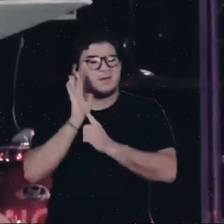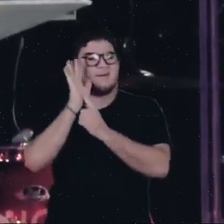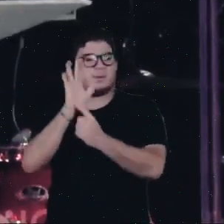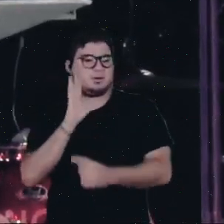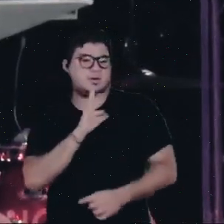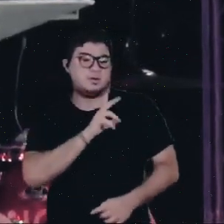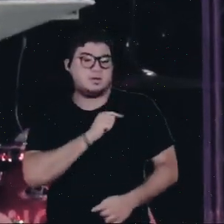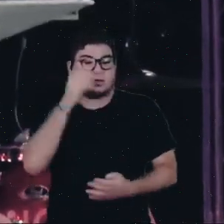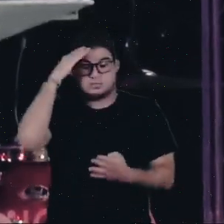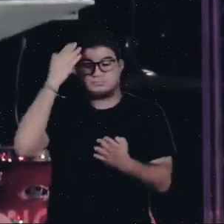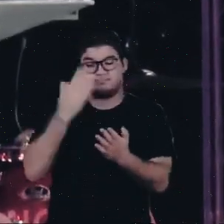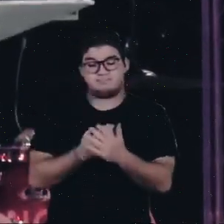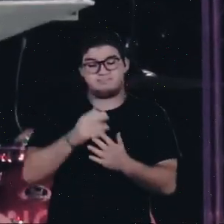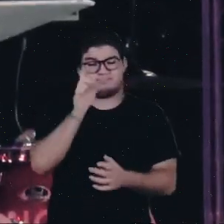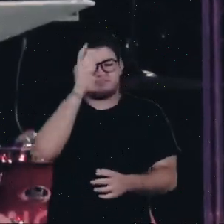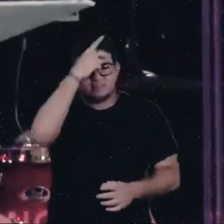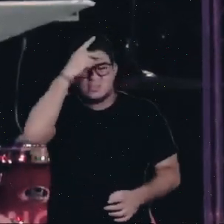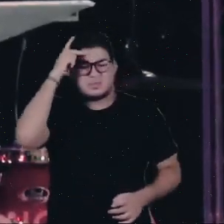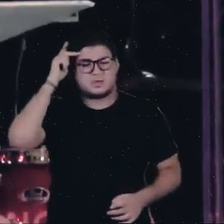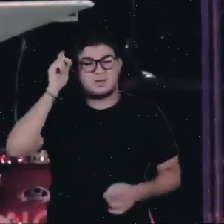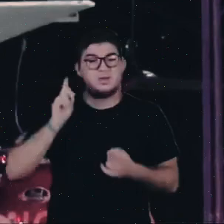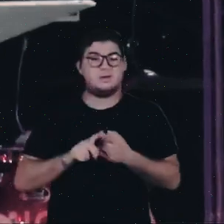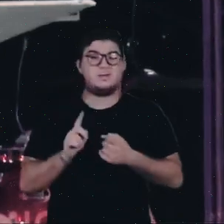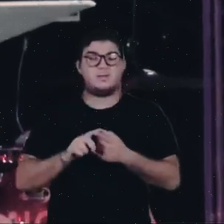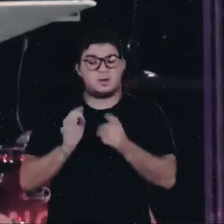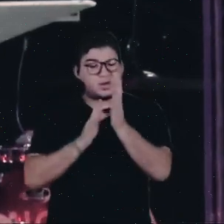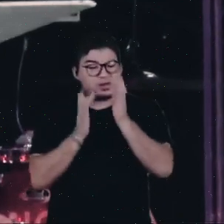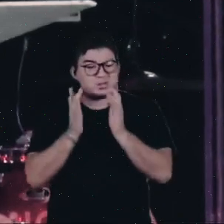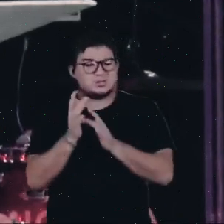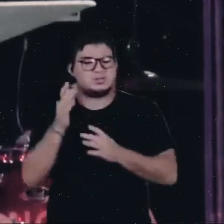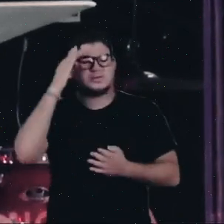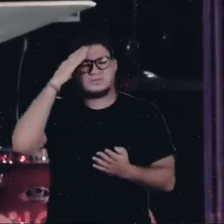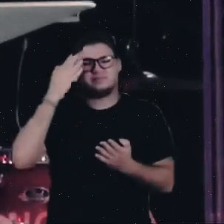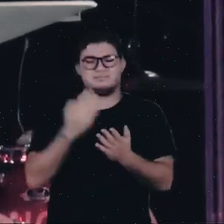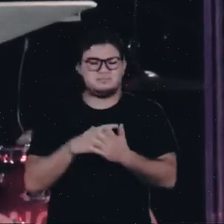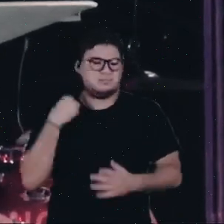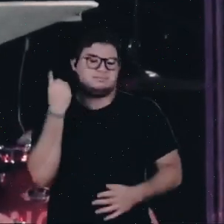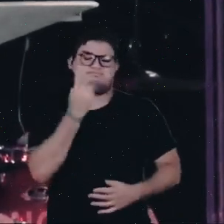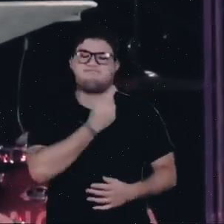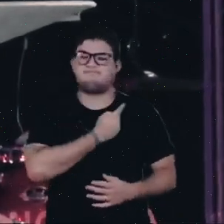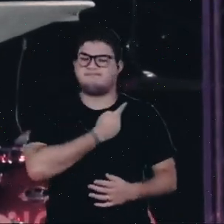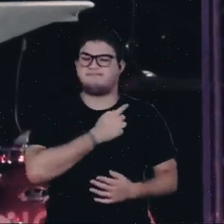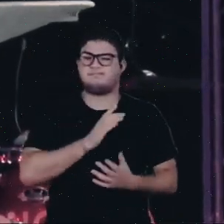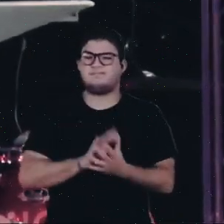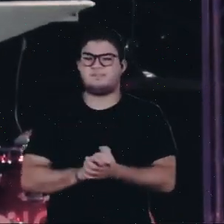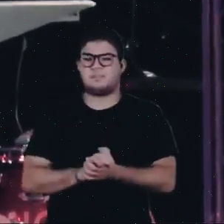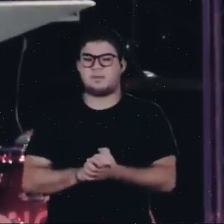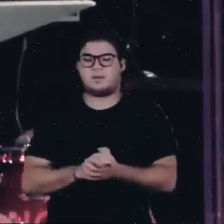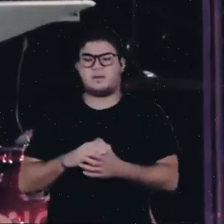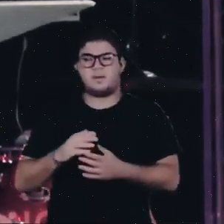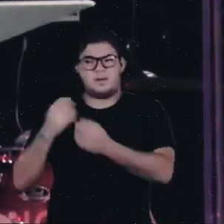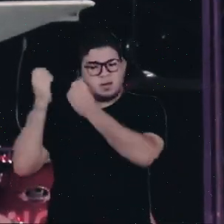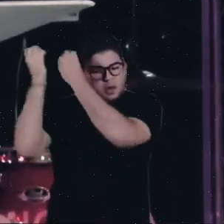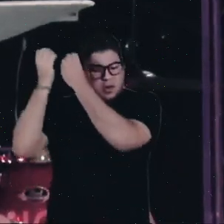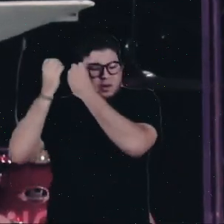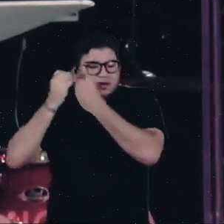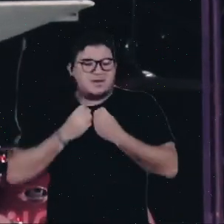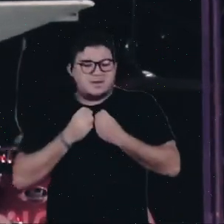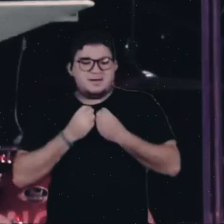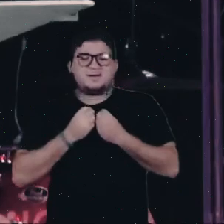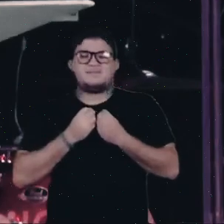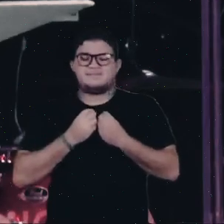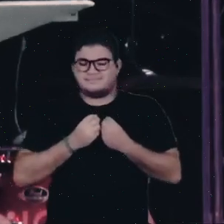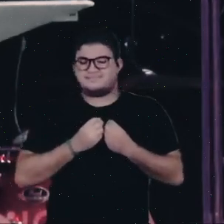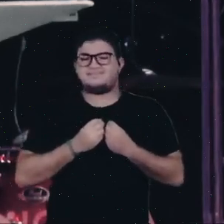acreditando nas pessoas. Porque Jesus acredita em nós muito mais do que nós acreditamos em nós